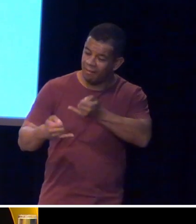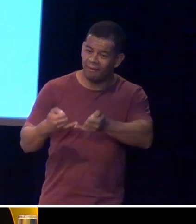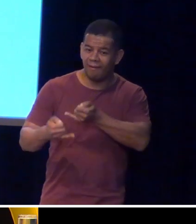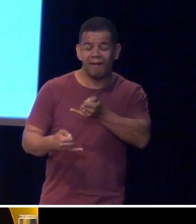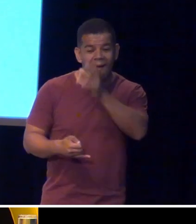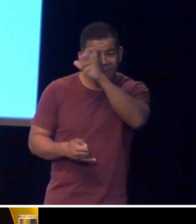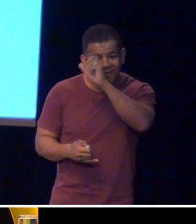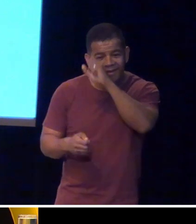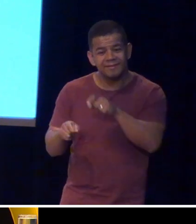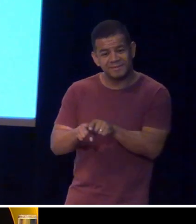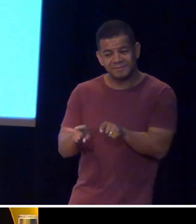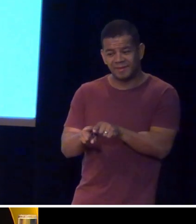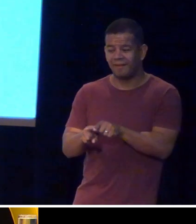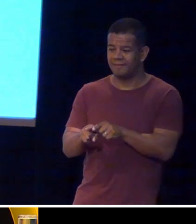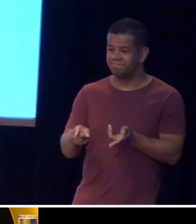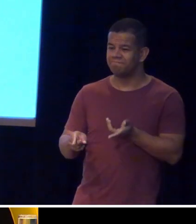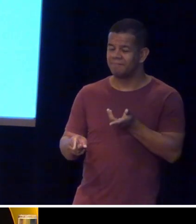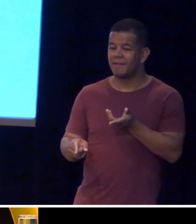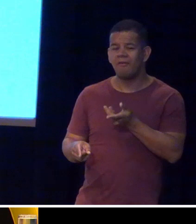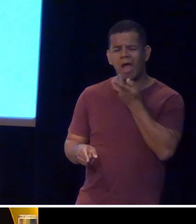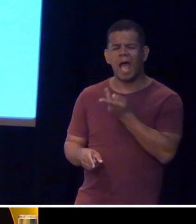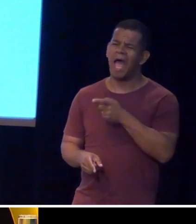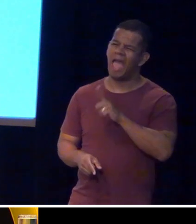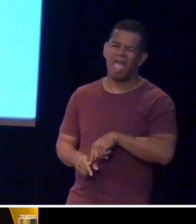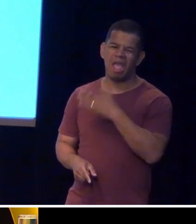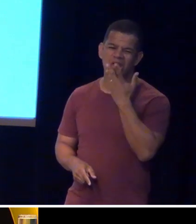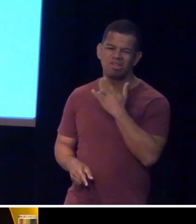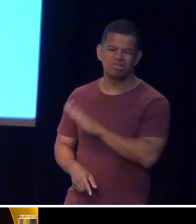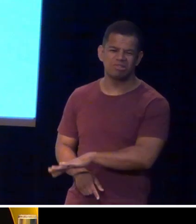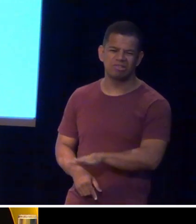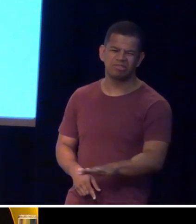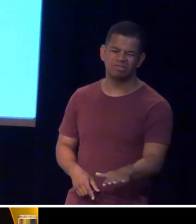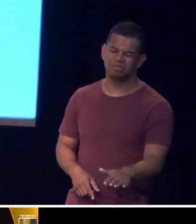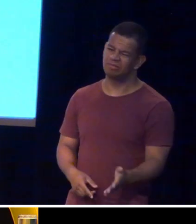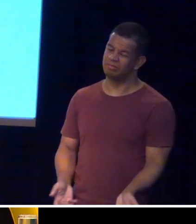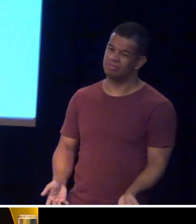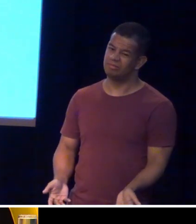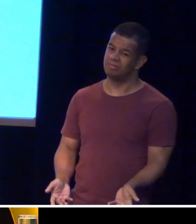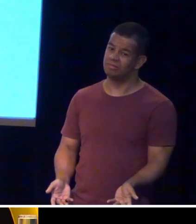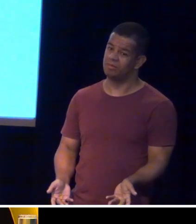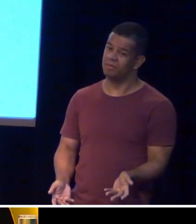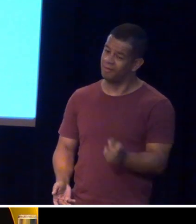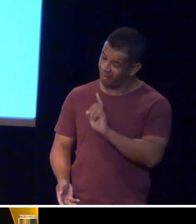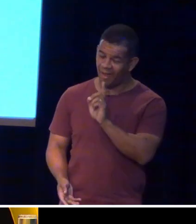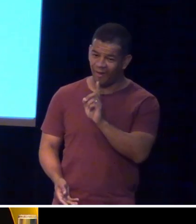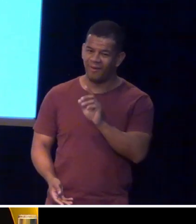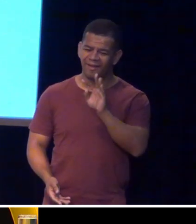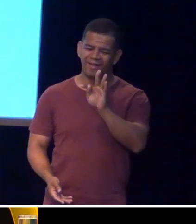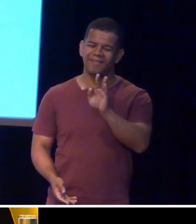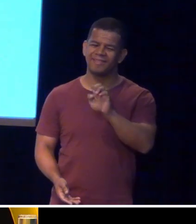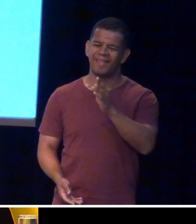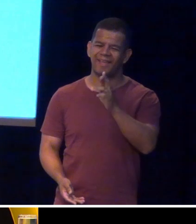está aprendendo. Né? Você fala assim, mas isso daí é um jogo infantil. Bom, então, se o Tetris for um jogo infantil,